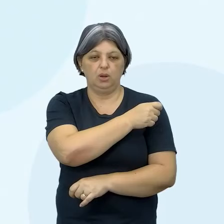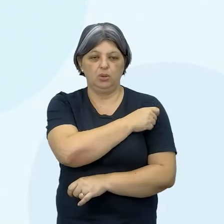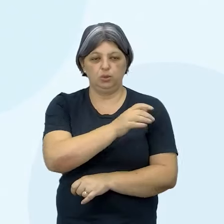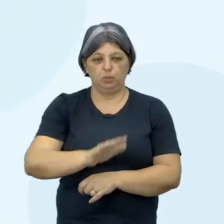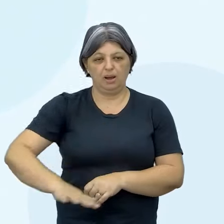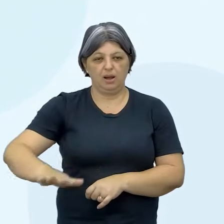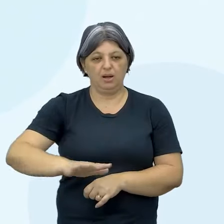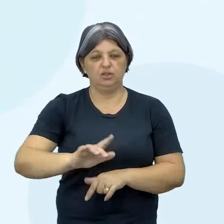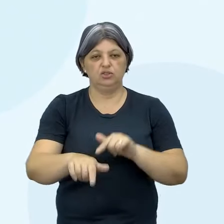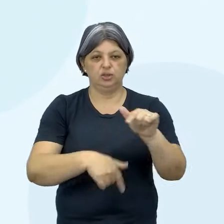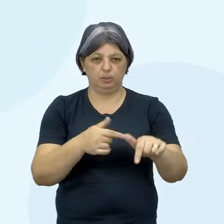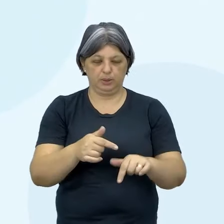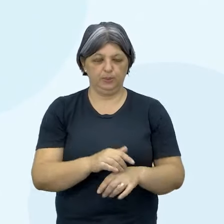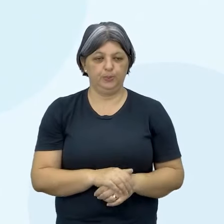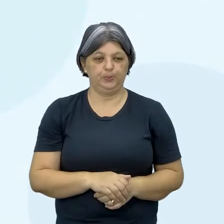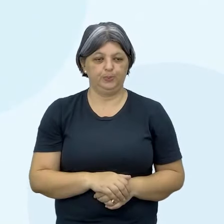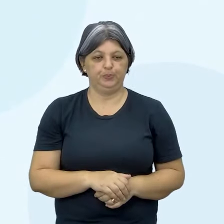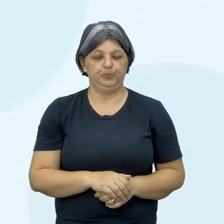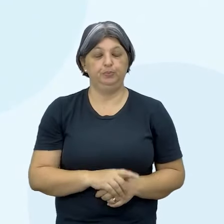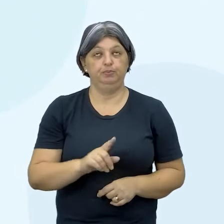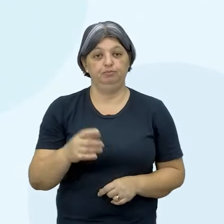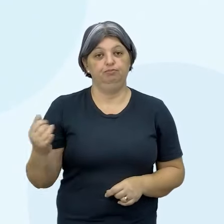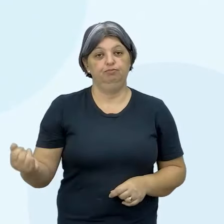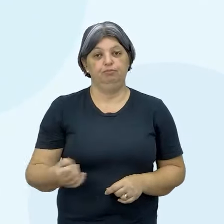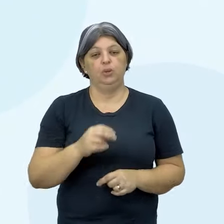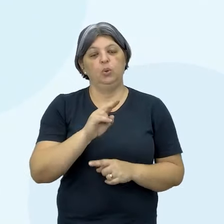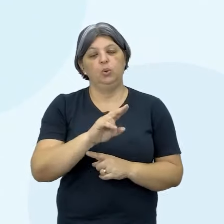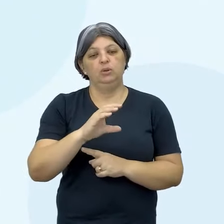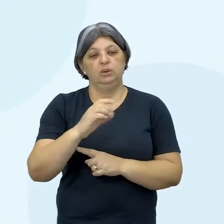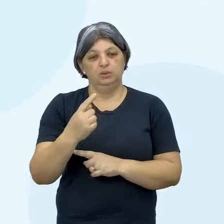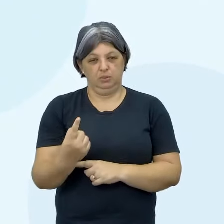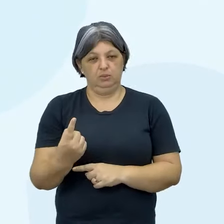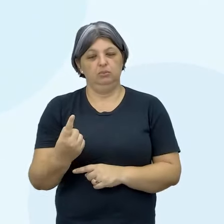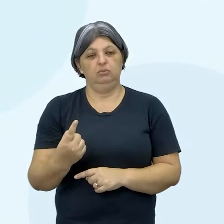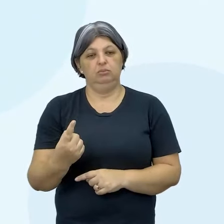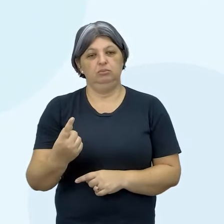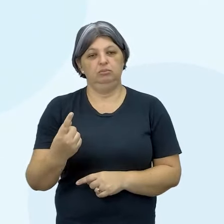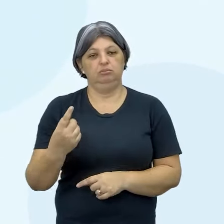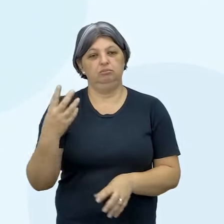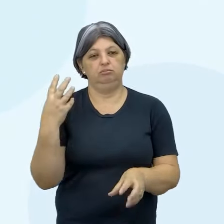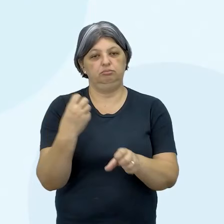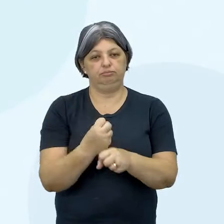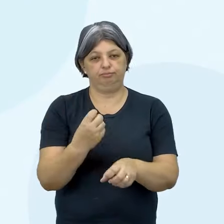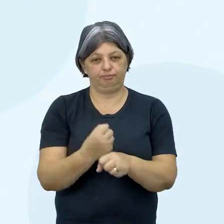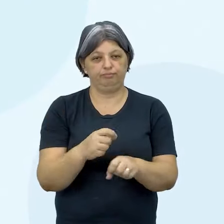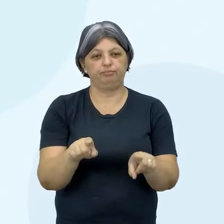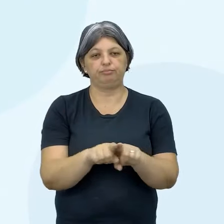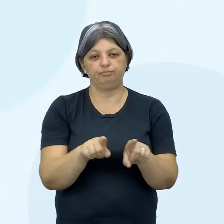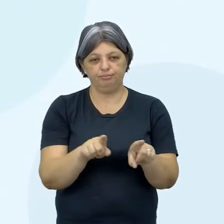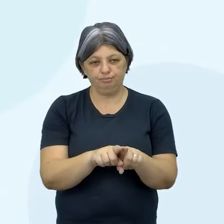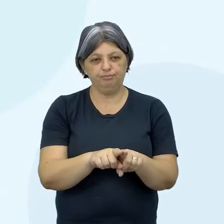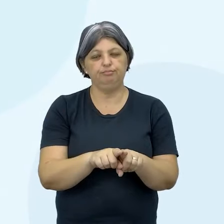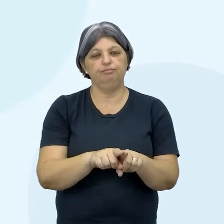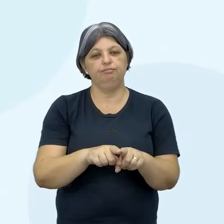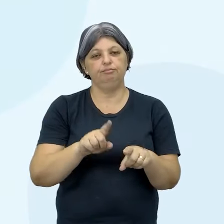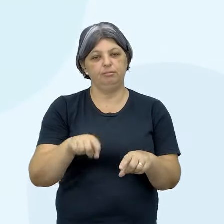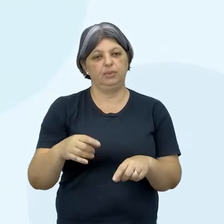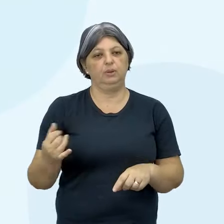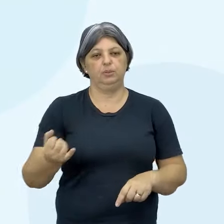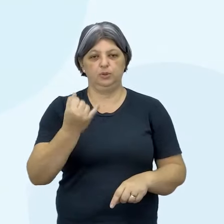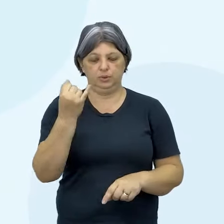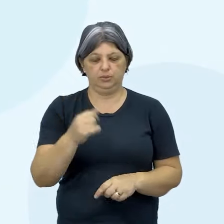extremamente importante. Então, a unidade curricular 1, números também importam, ela vai permitir